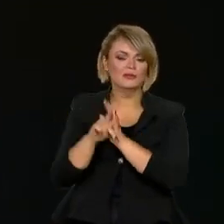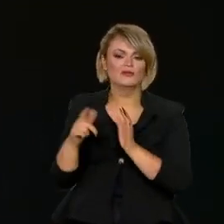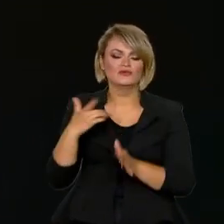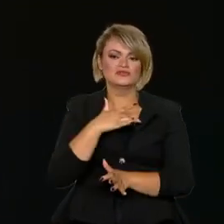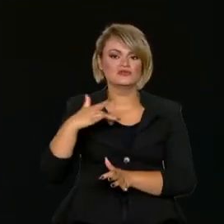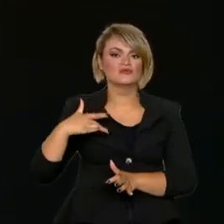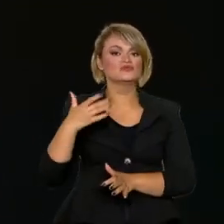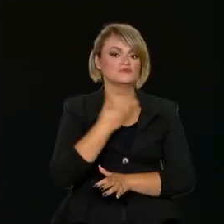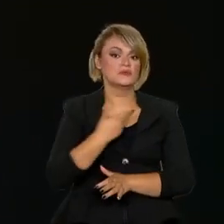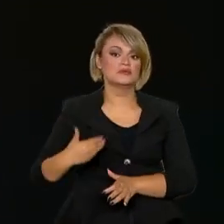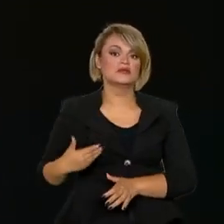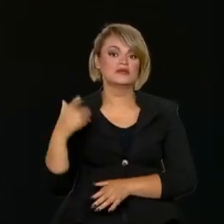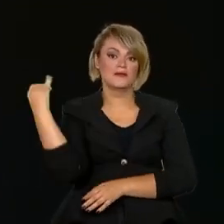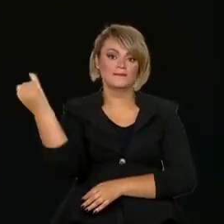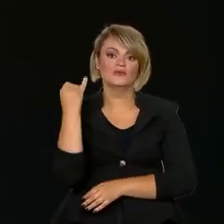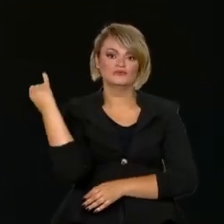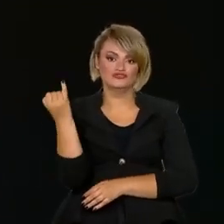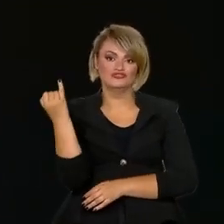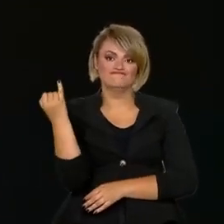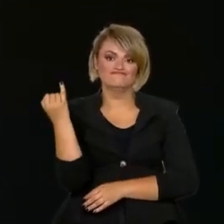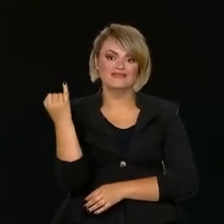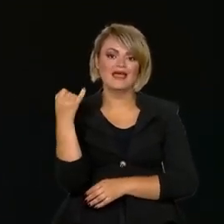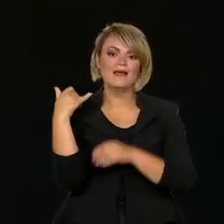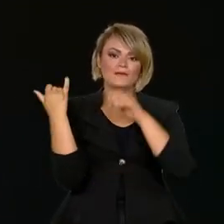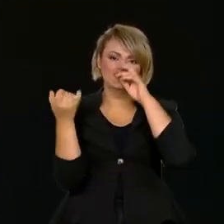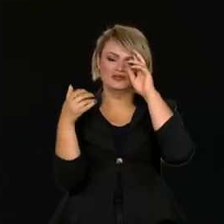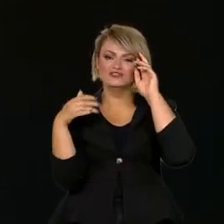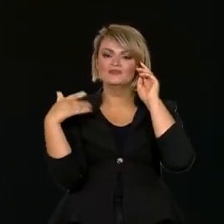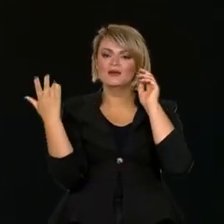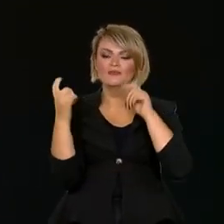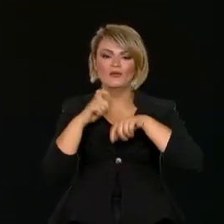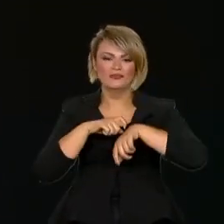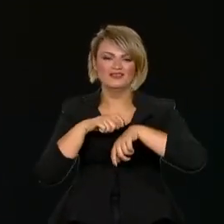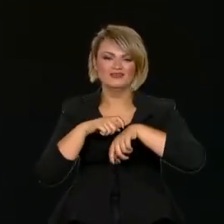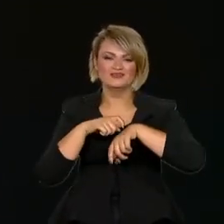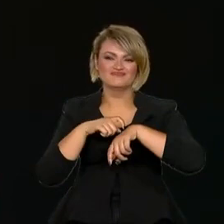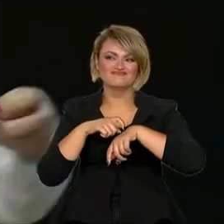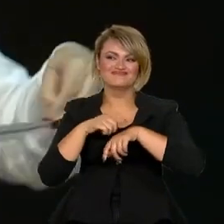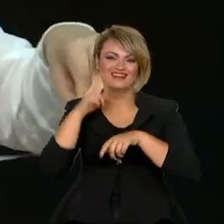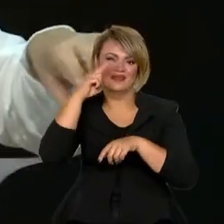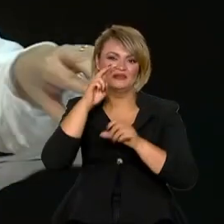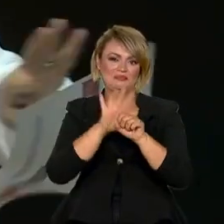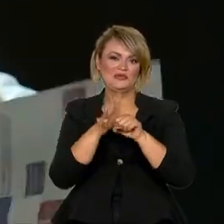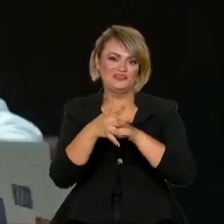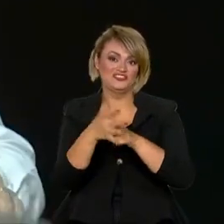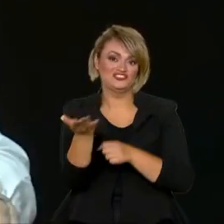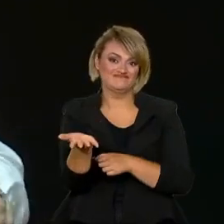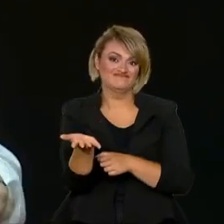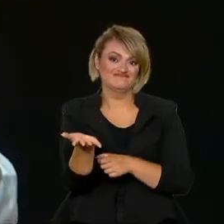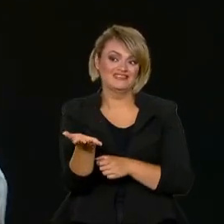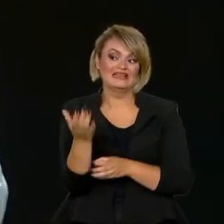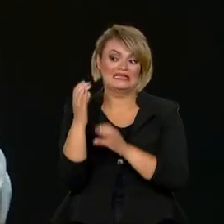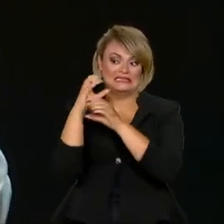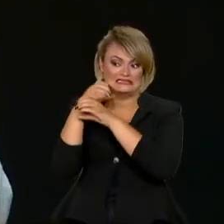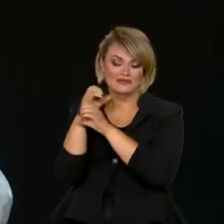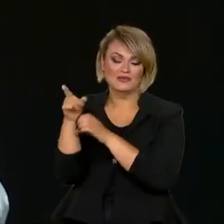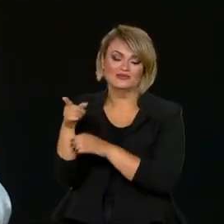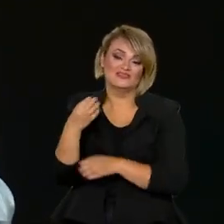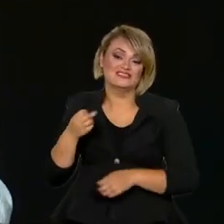tão fundamentais que são para momentos como nós vivemos na pandemia. Da Covid, que não